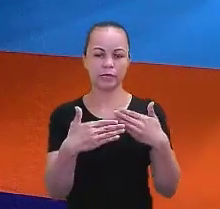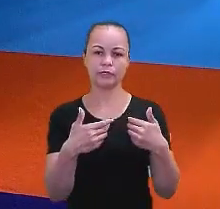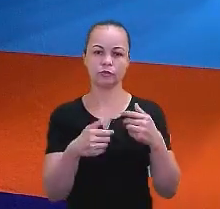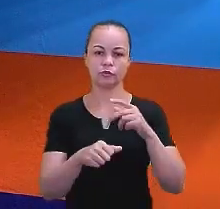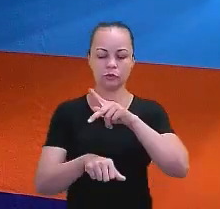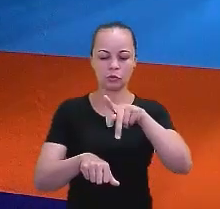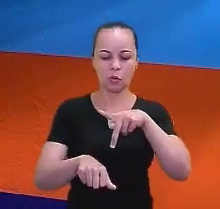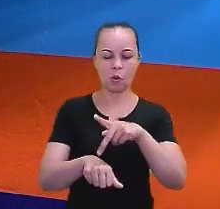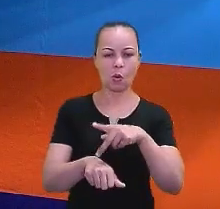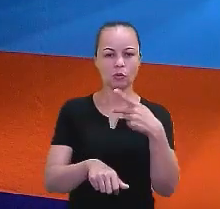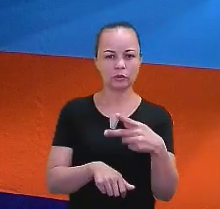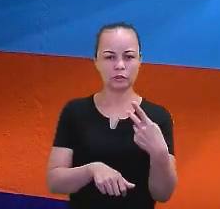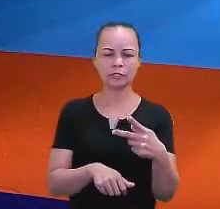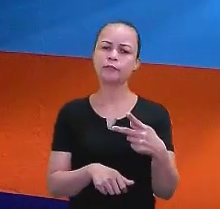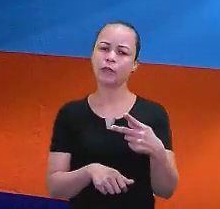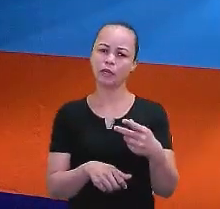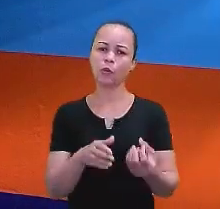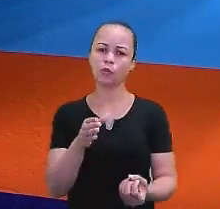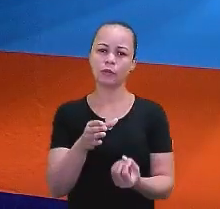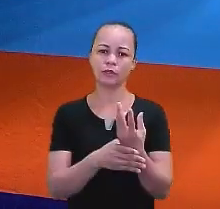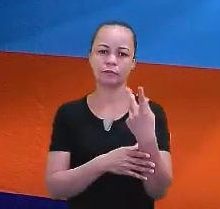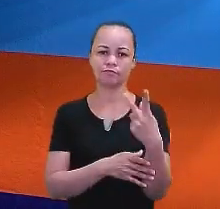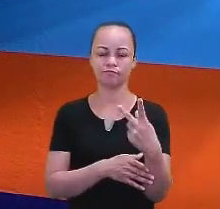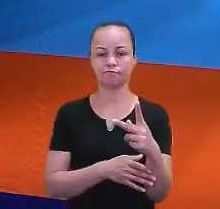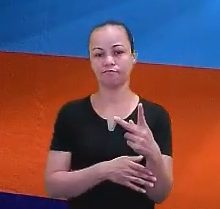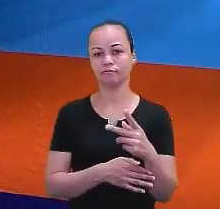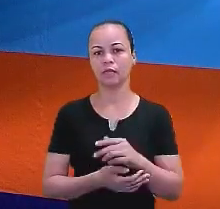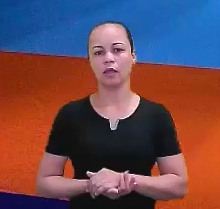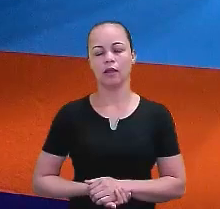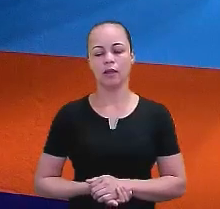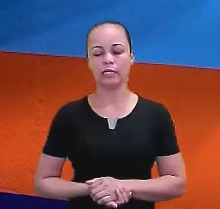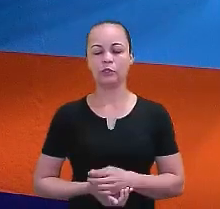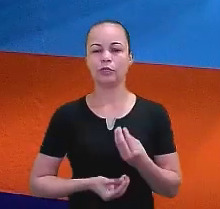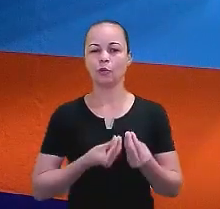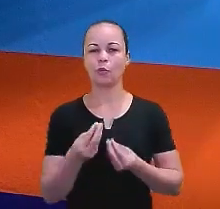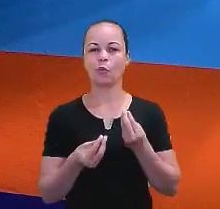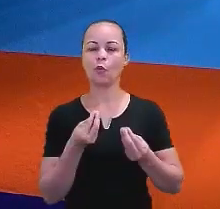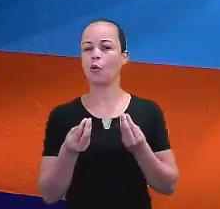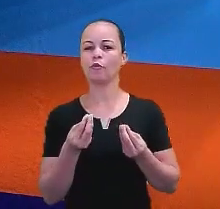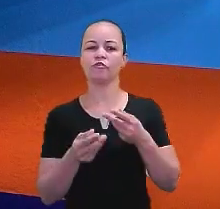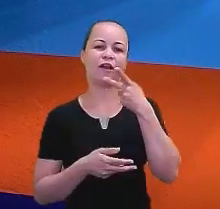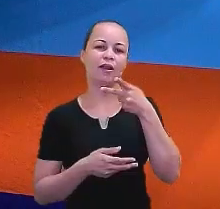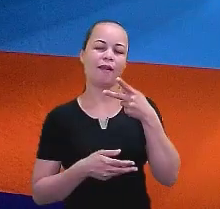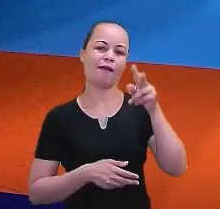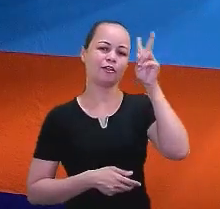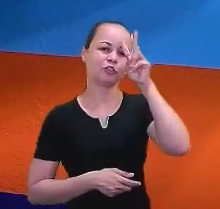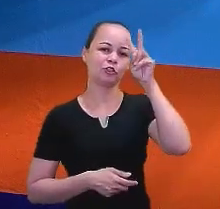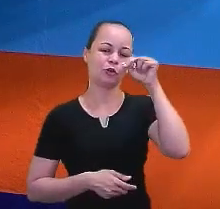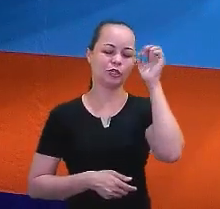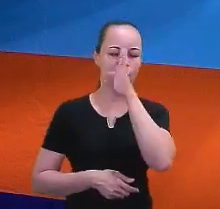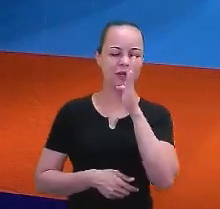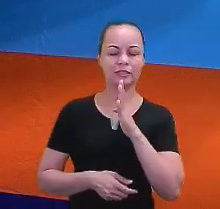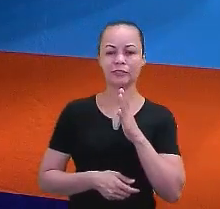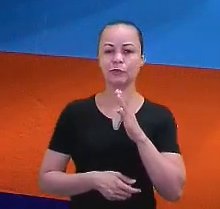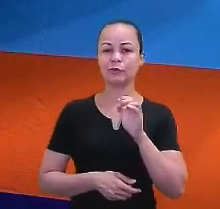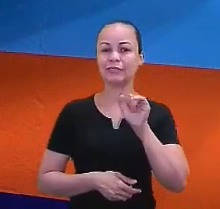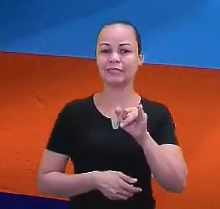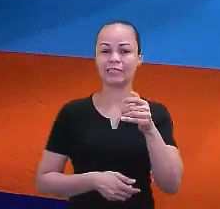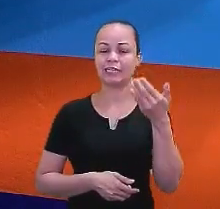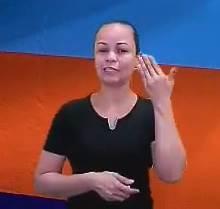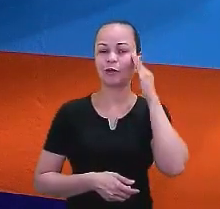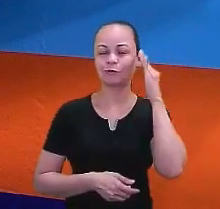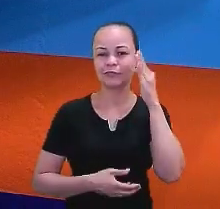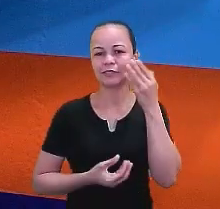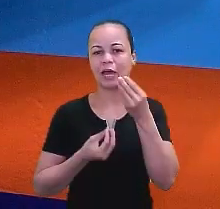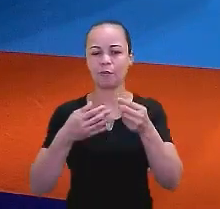país é fruto disso aqui. Então, não tem como a gente mencionar a história do Brasil sem saber esses pontos